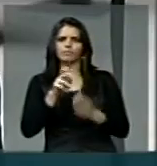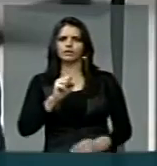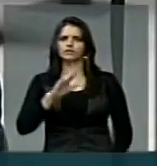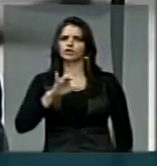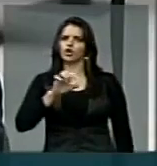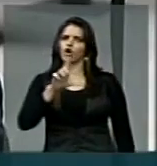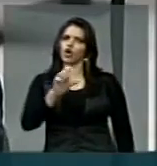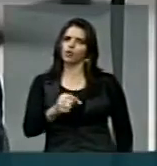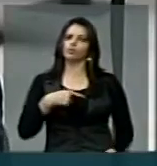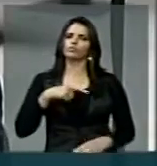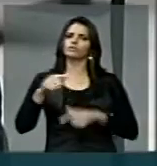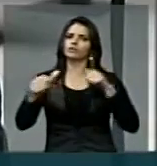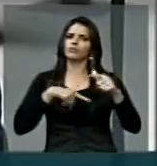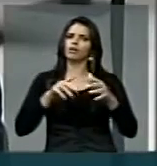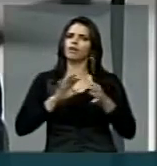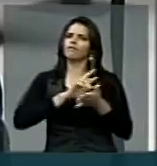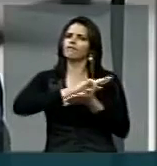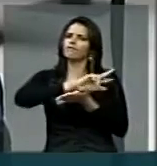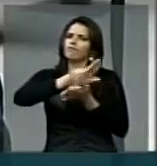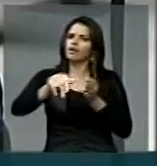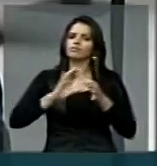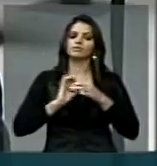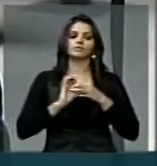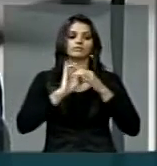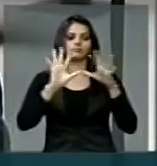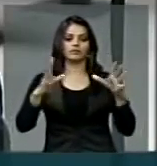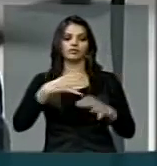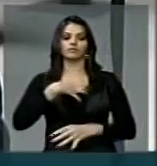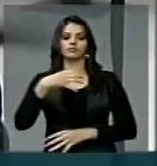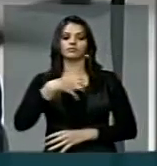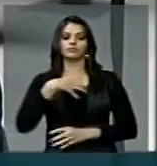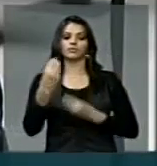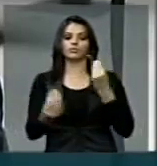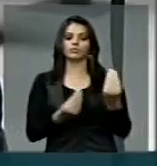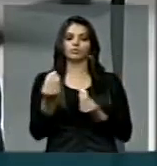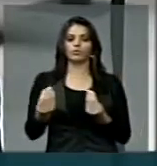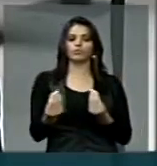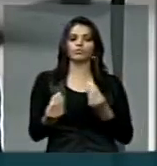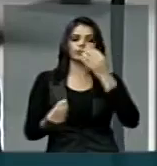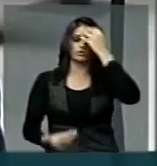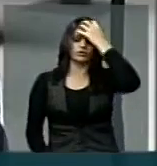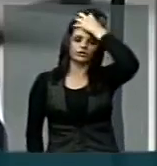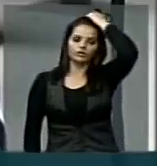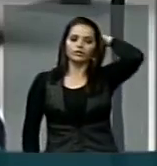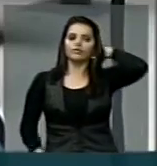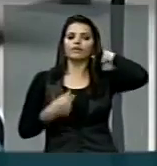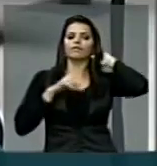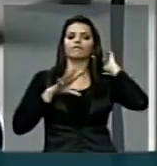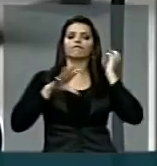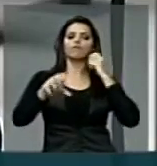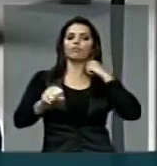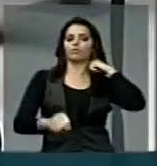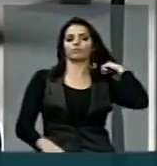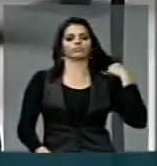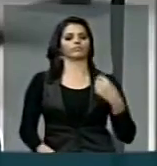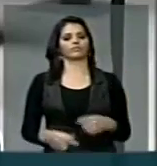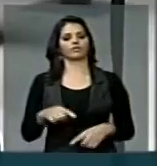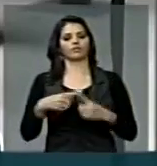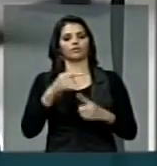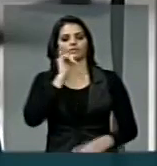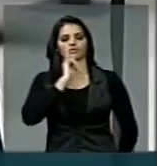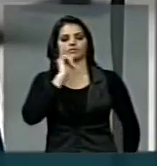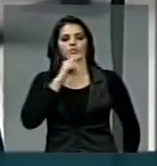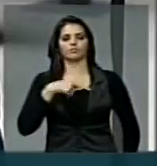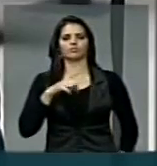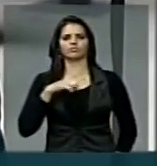de ampla liberdade nos aspectos dos quais ele foi formado. Então,